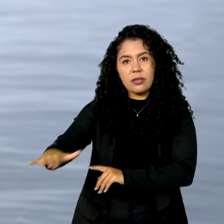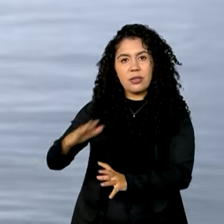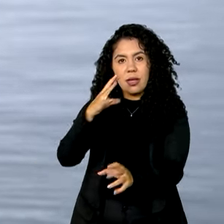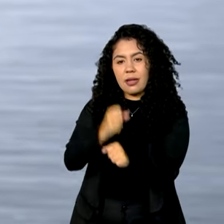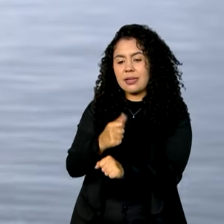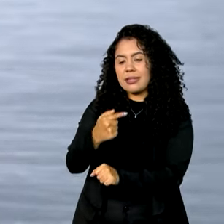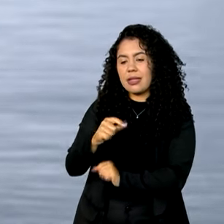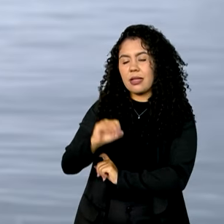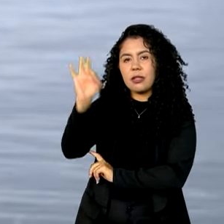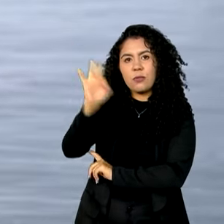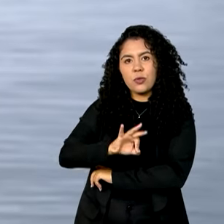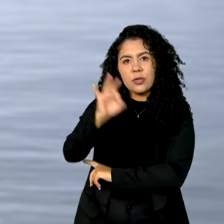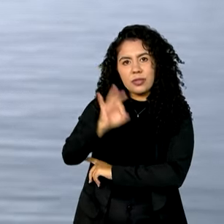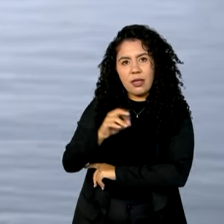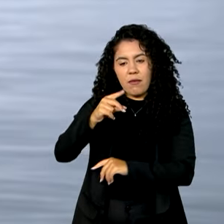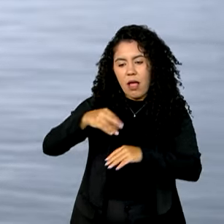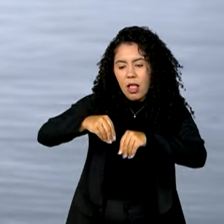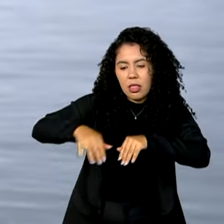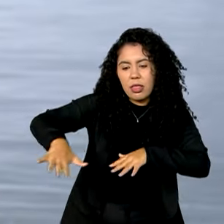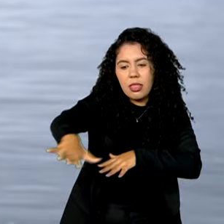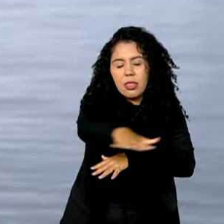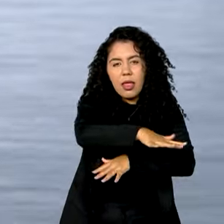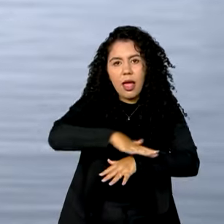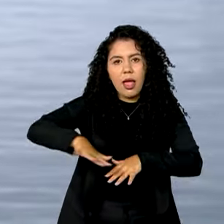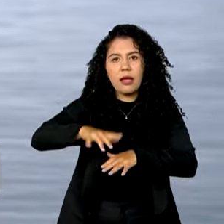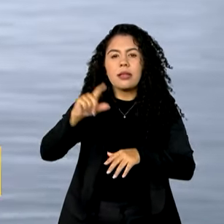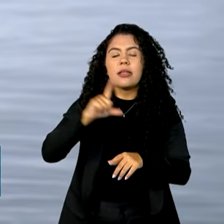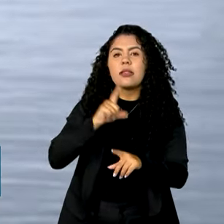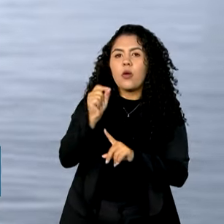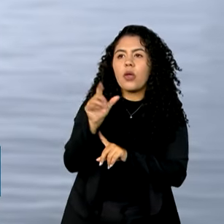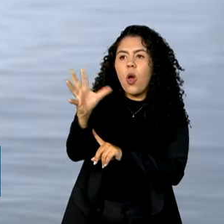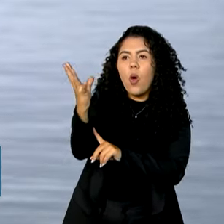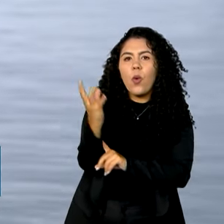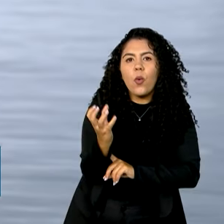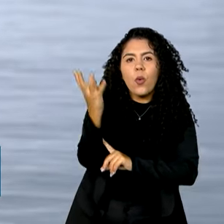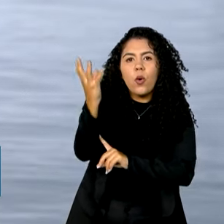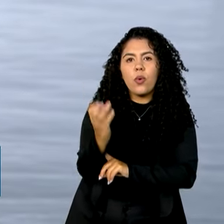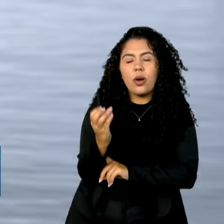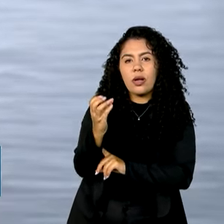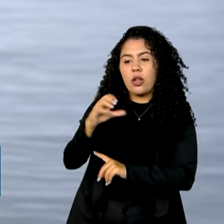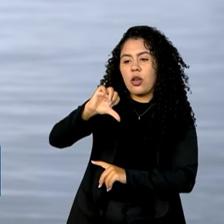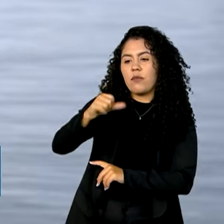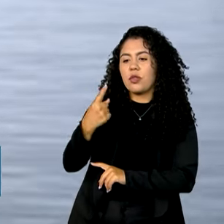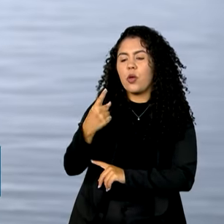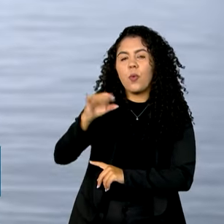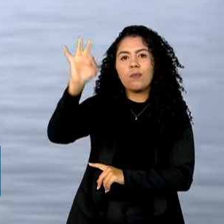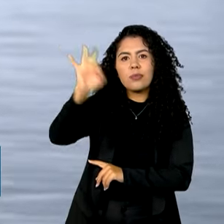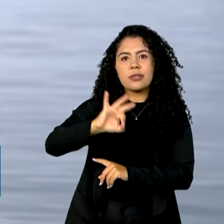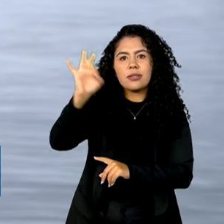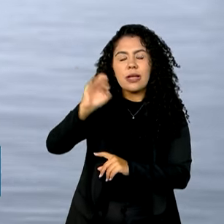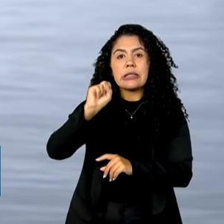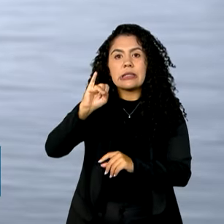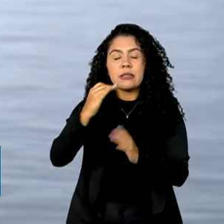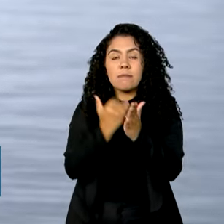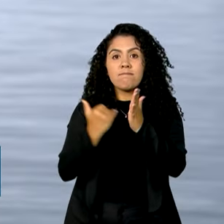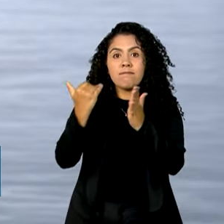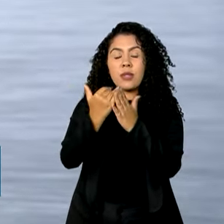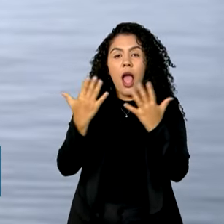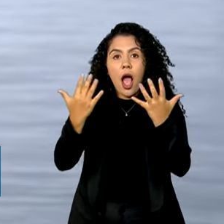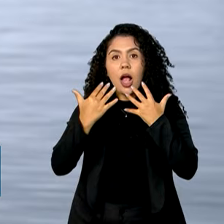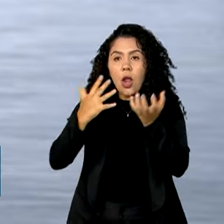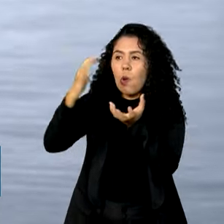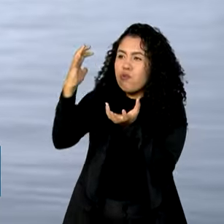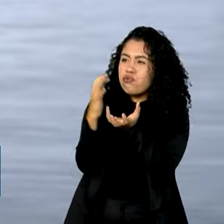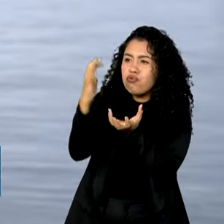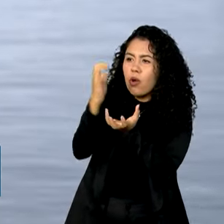da superfície da Terra e absorvem 91% do excesso de calor que há na atmosfera,